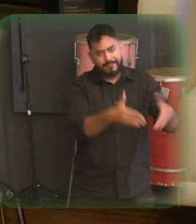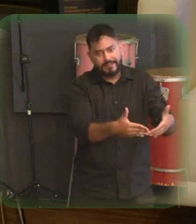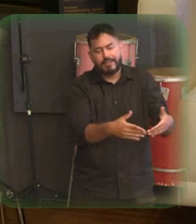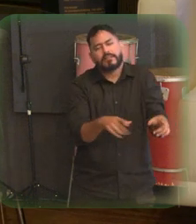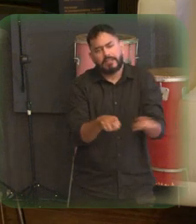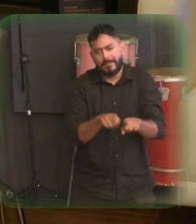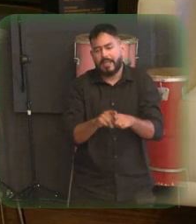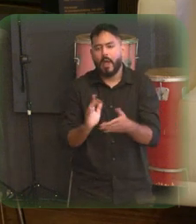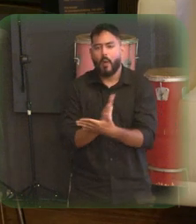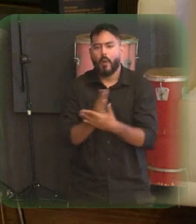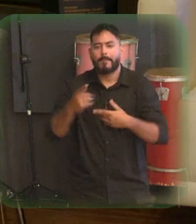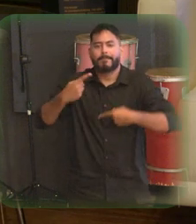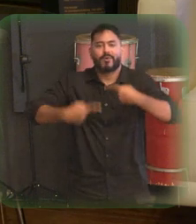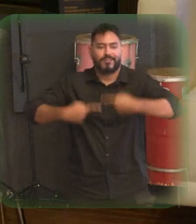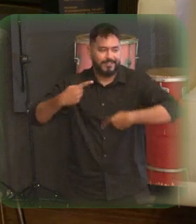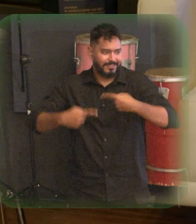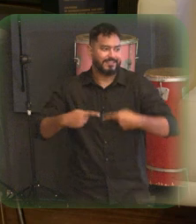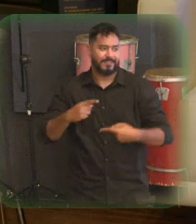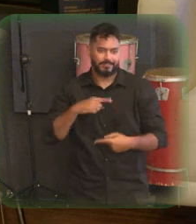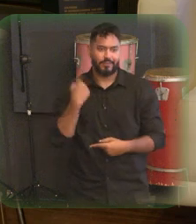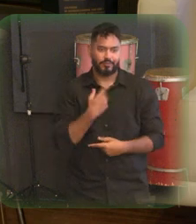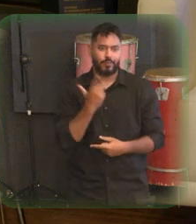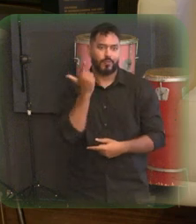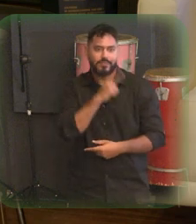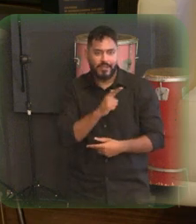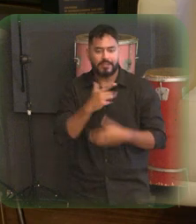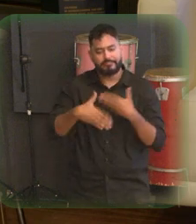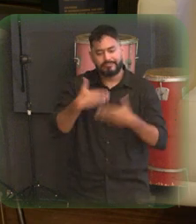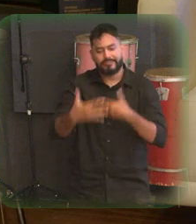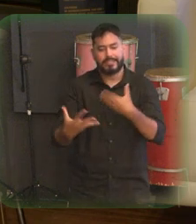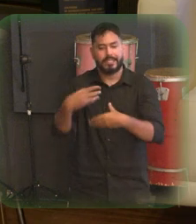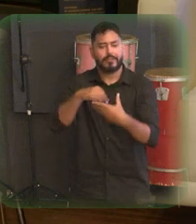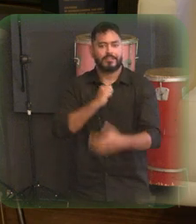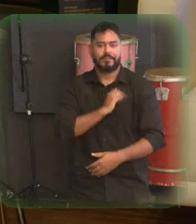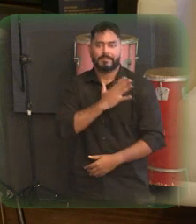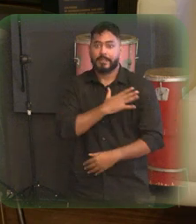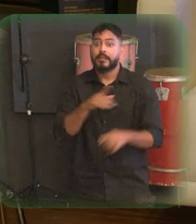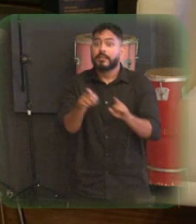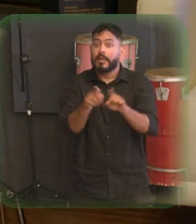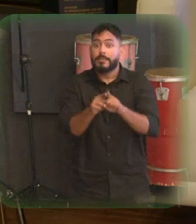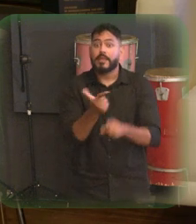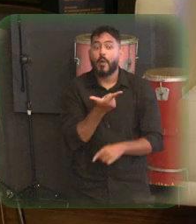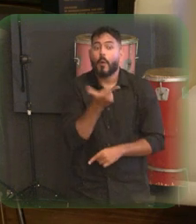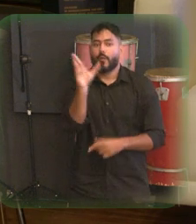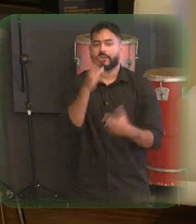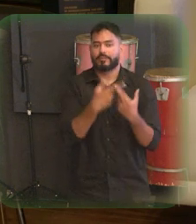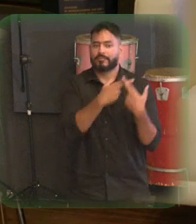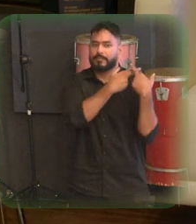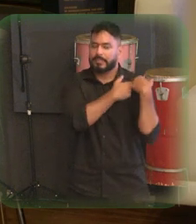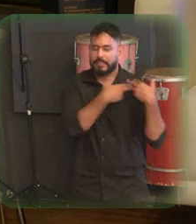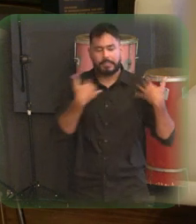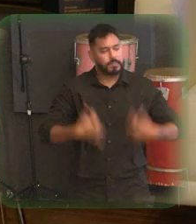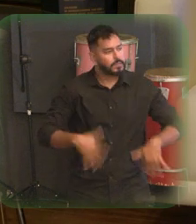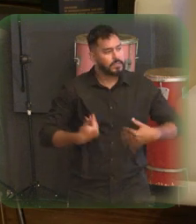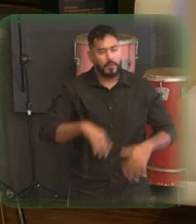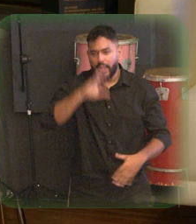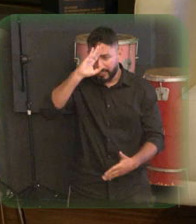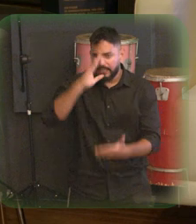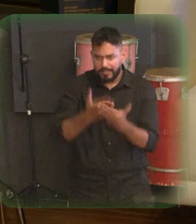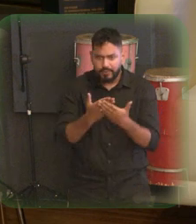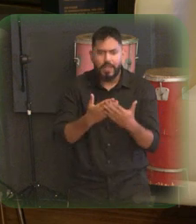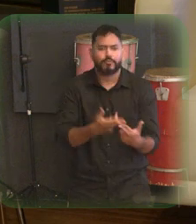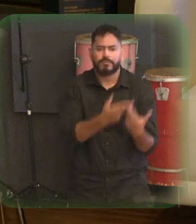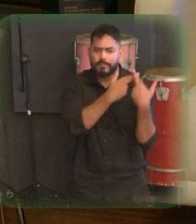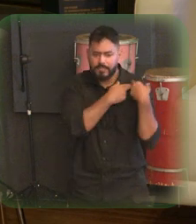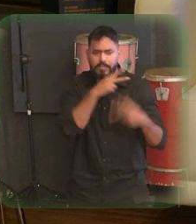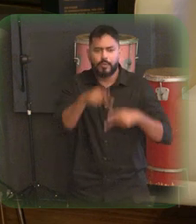gente consegue imprimir e levar ao IFPE. E também tem uma outra responsabilidade, que eu acho que é uma responsabilidade do povo